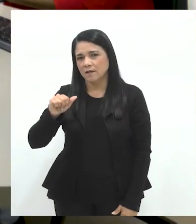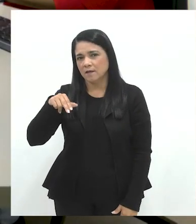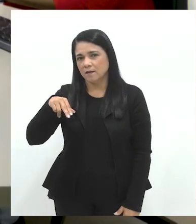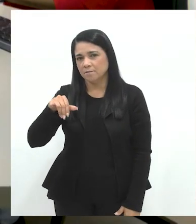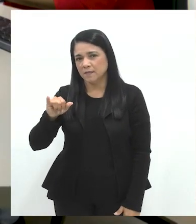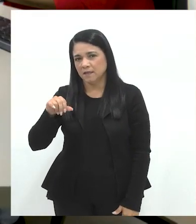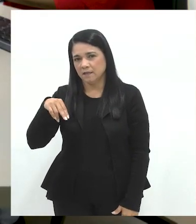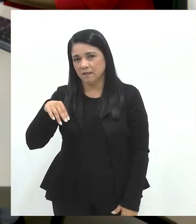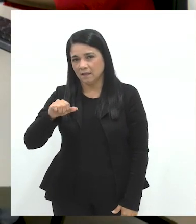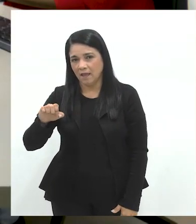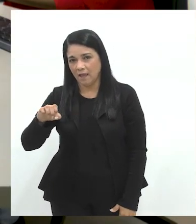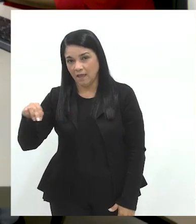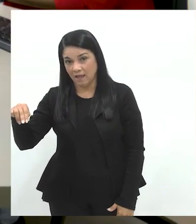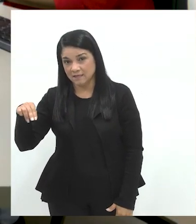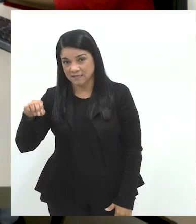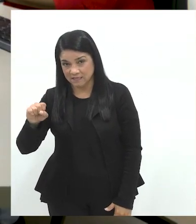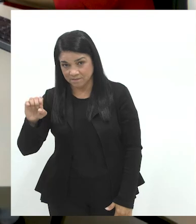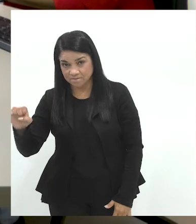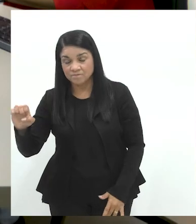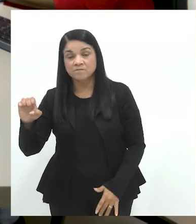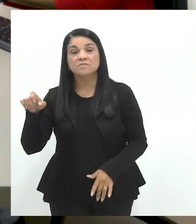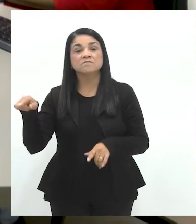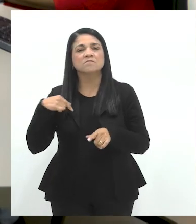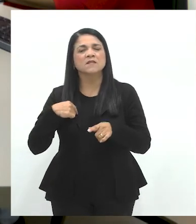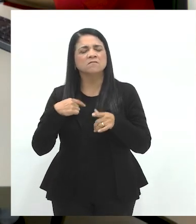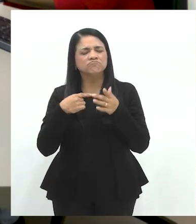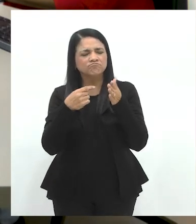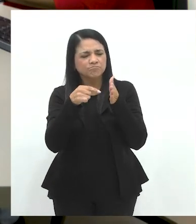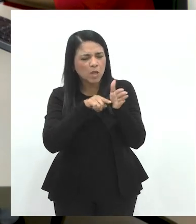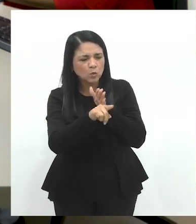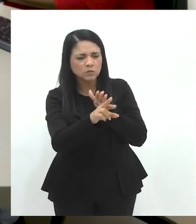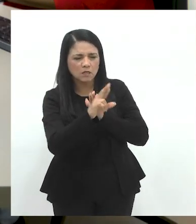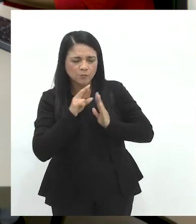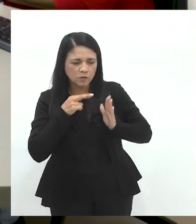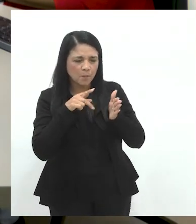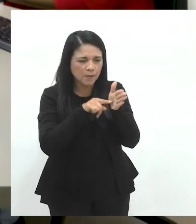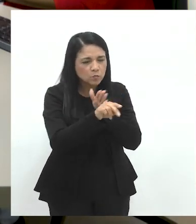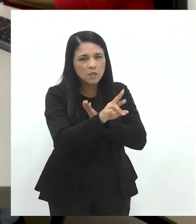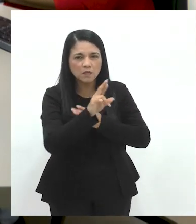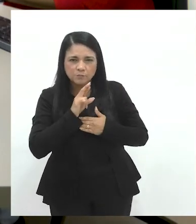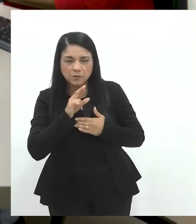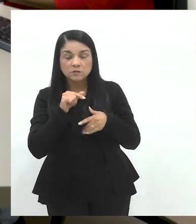a família. Já a mãe, já passando ali